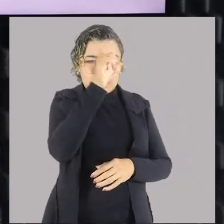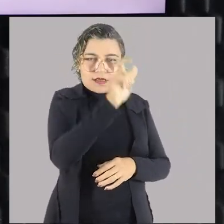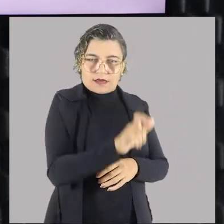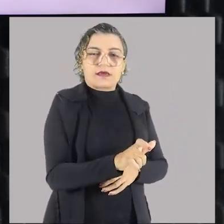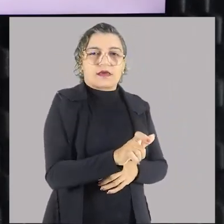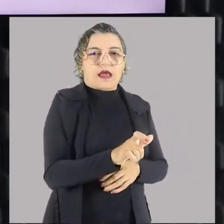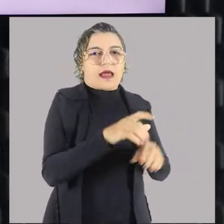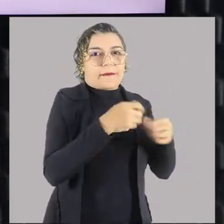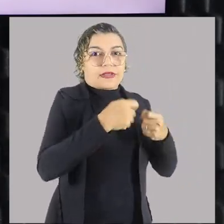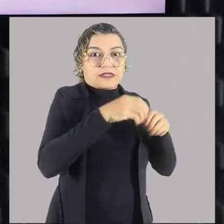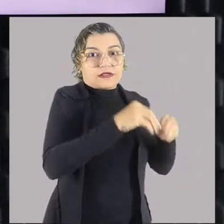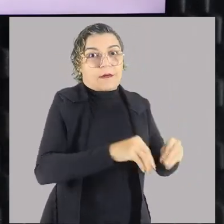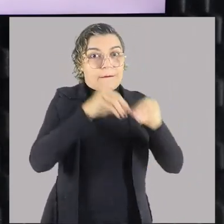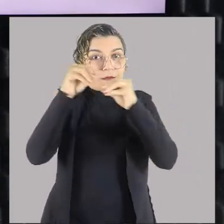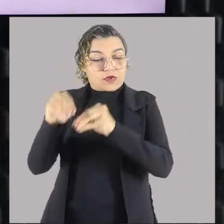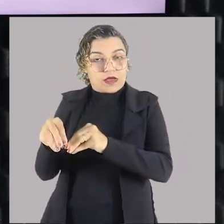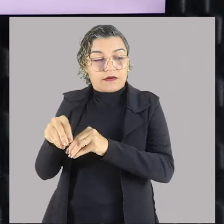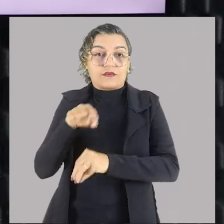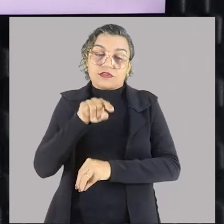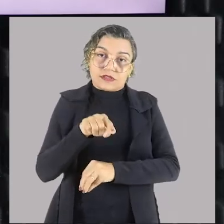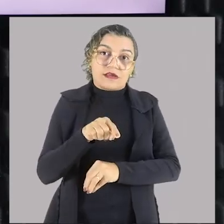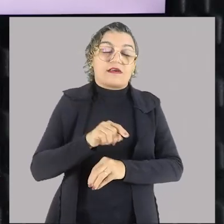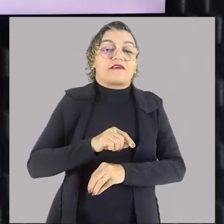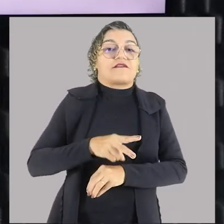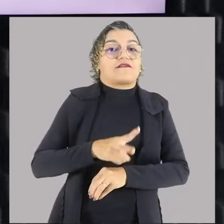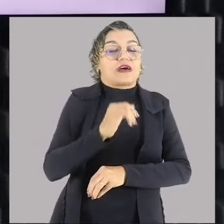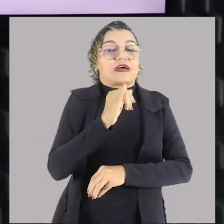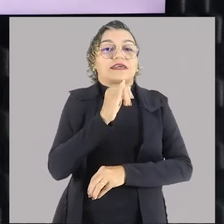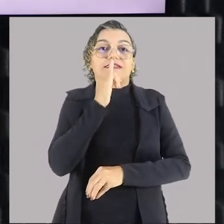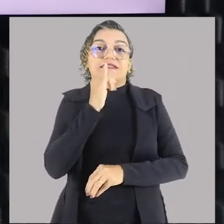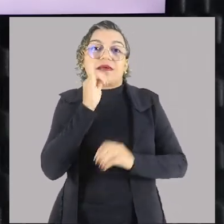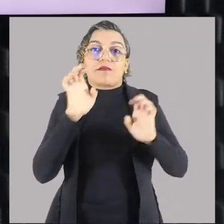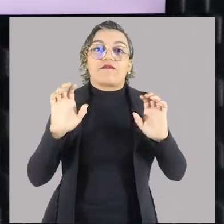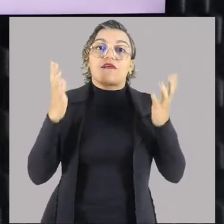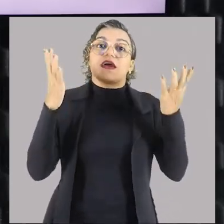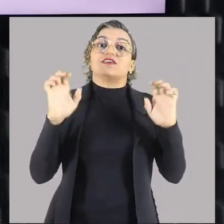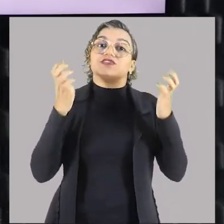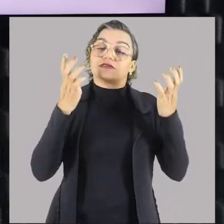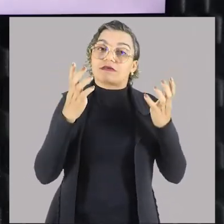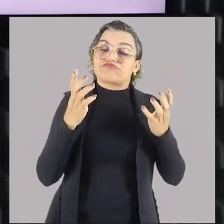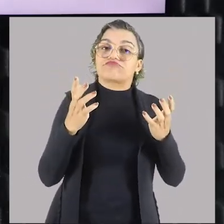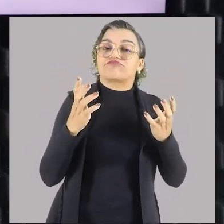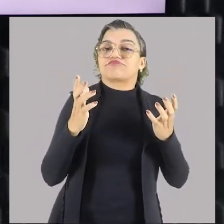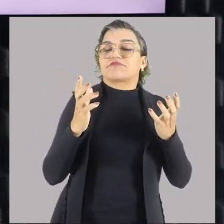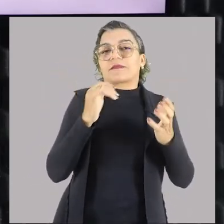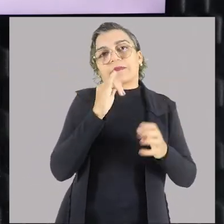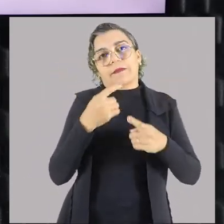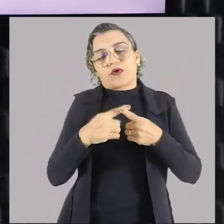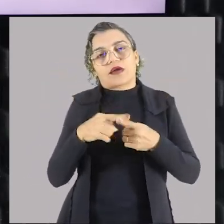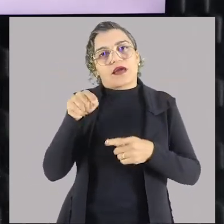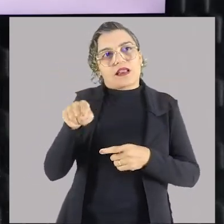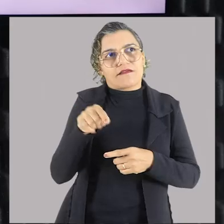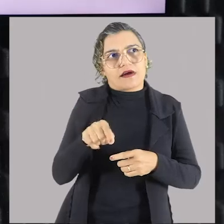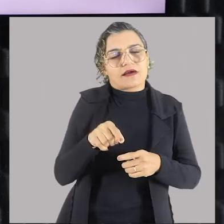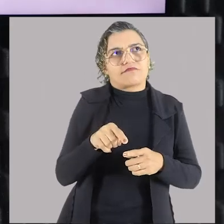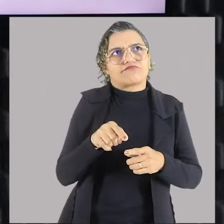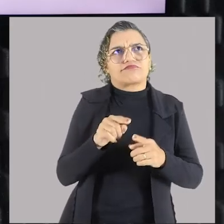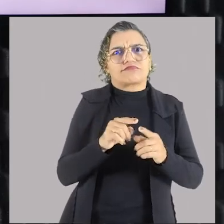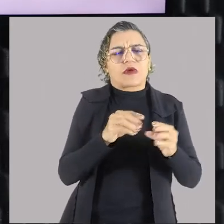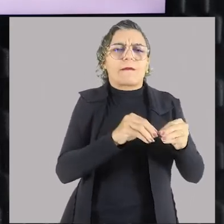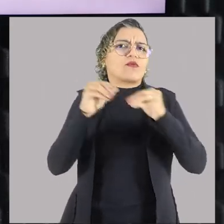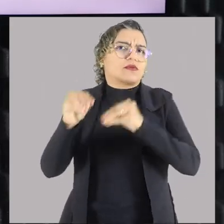farewell party. Você vai fazer uma despedida, uma festa de despedida para aquela pessoa. A pessoa vai se aposentar de um trabalho.